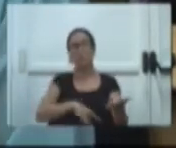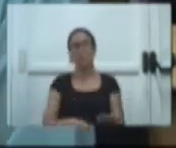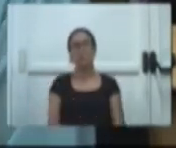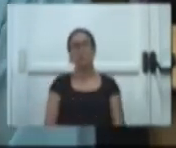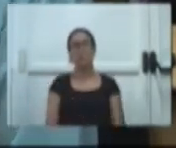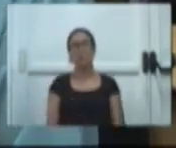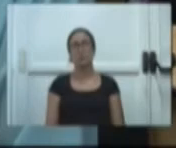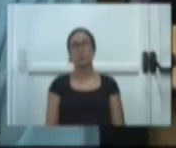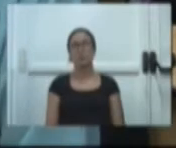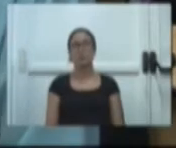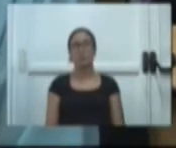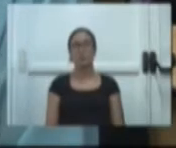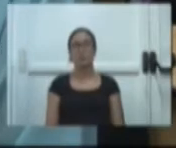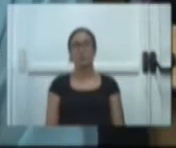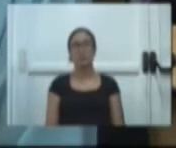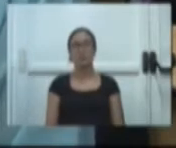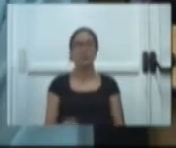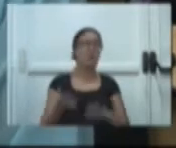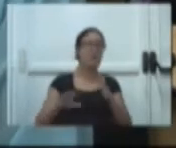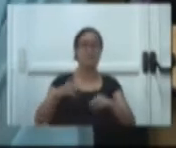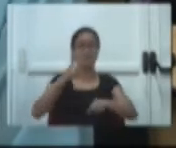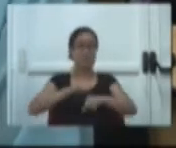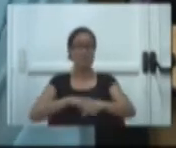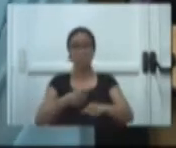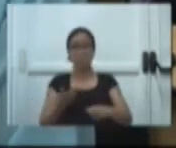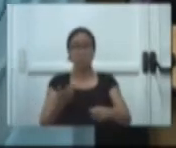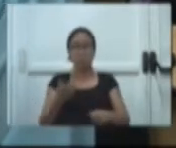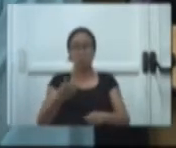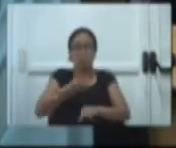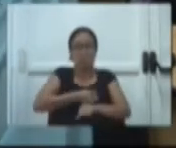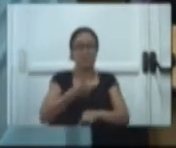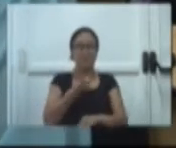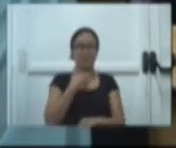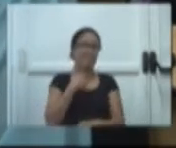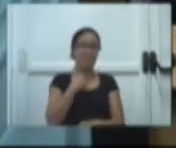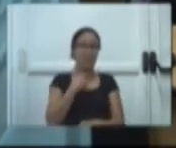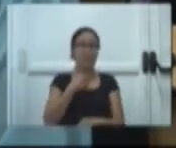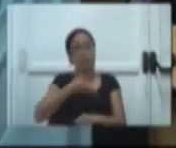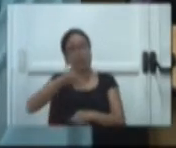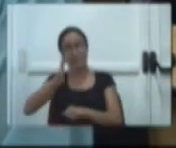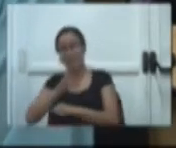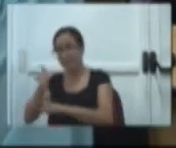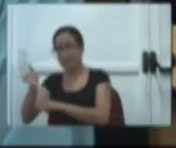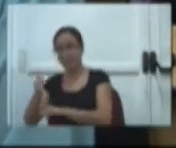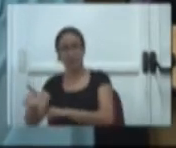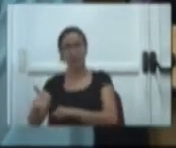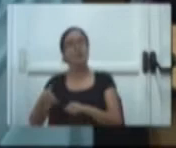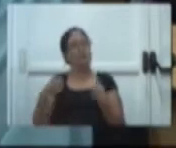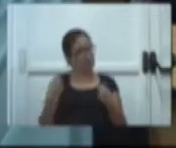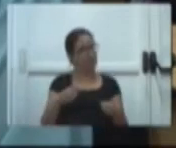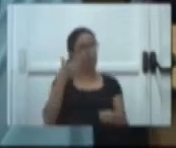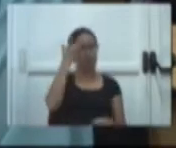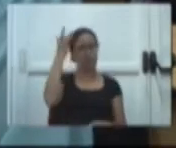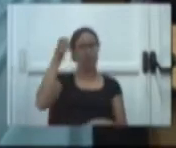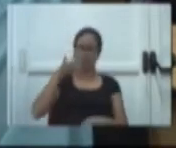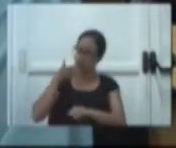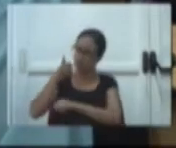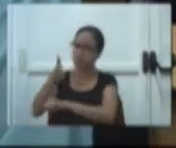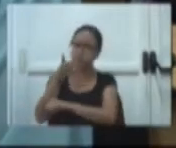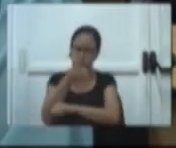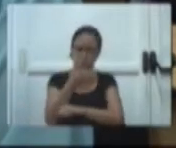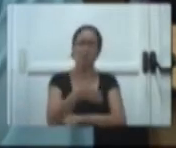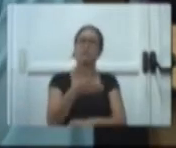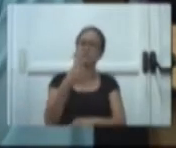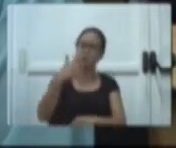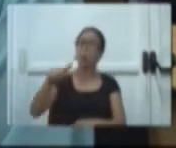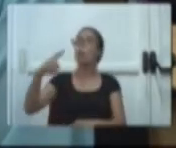tempo. Não deu tempo, mas amanhã nós vamos lá ver essa situação. E outro caso que me chamou a